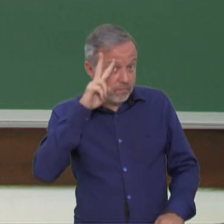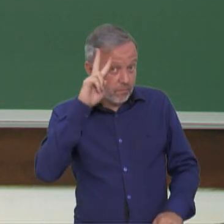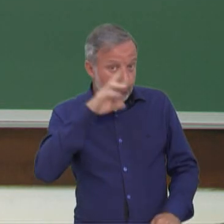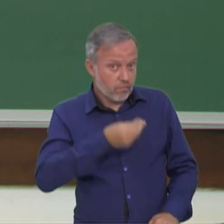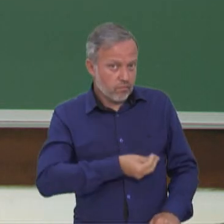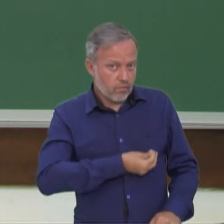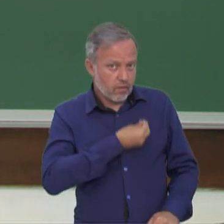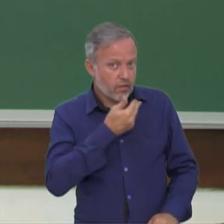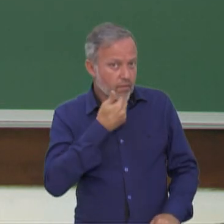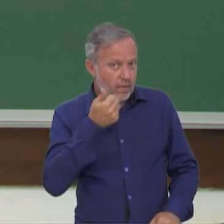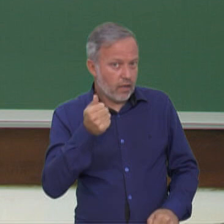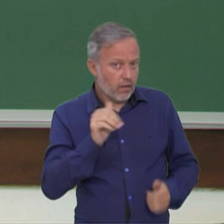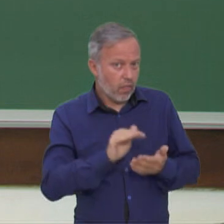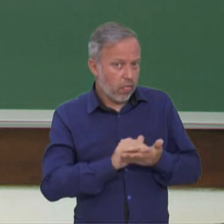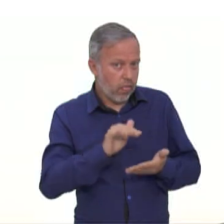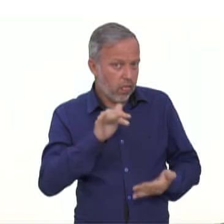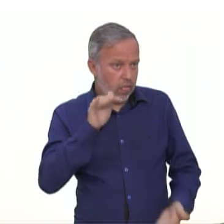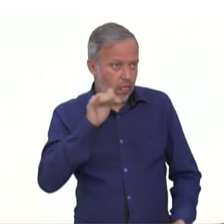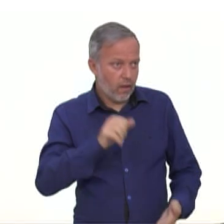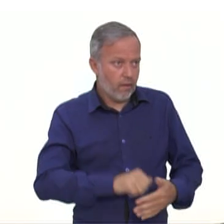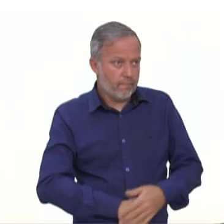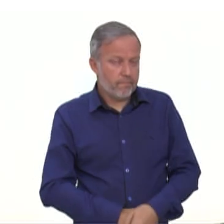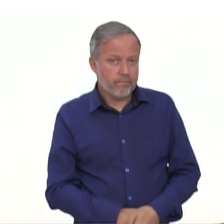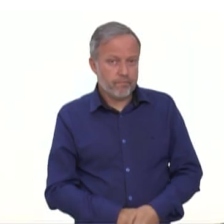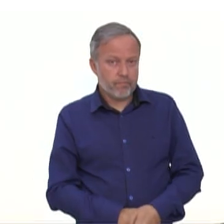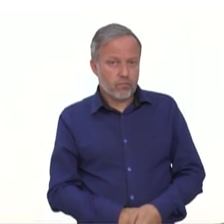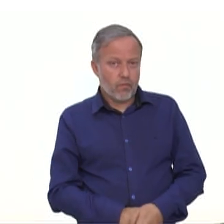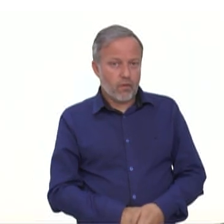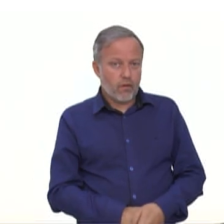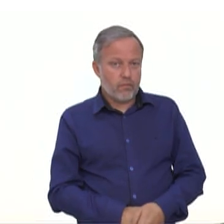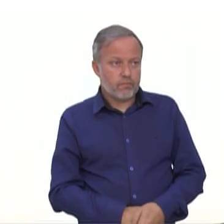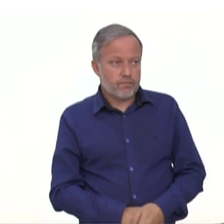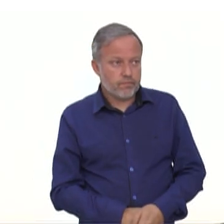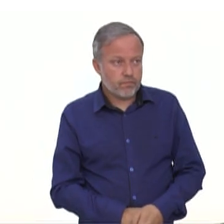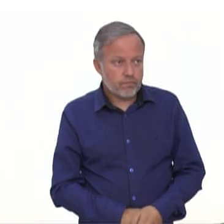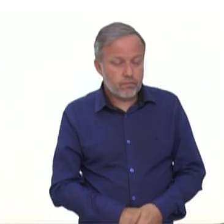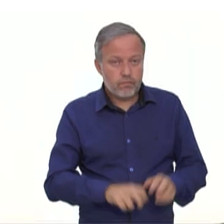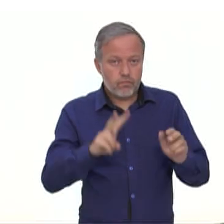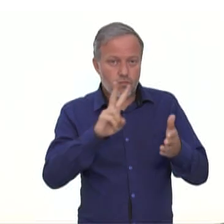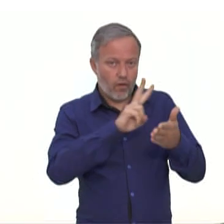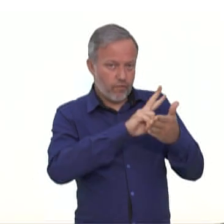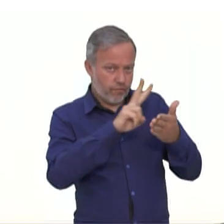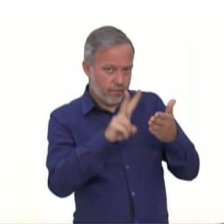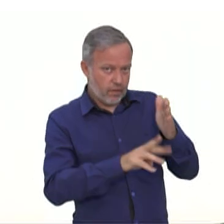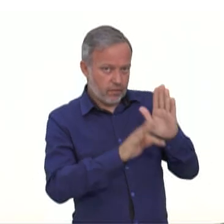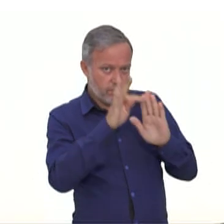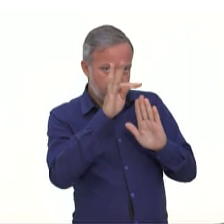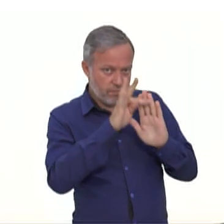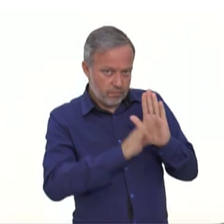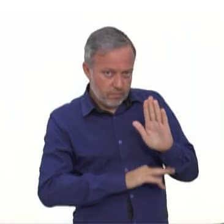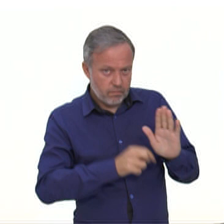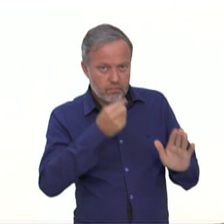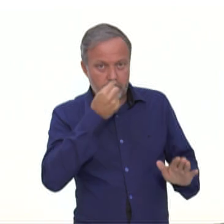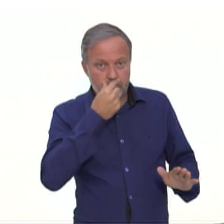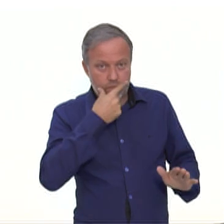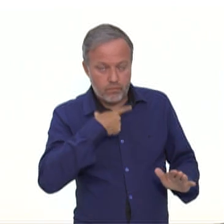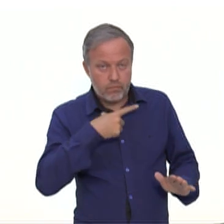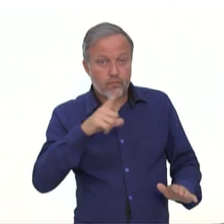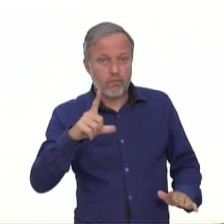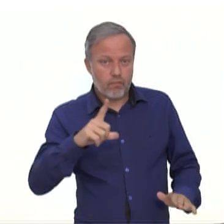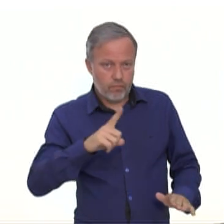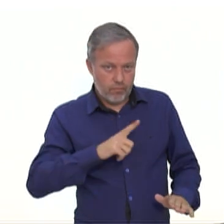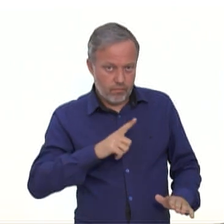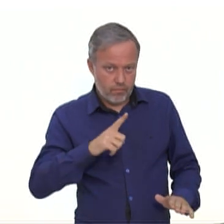certo? Então, tendo em vista o conteúdo do texto, pode-se dizer que Machado de Assis teve sucesso em